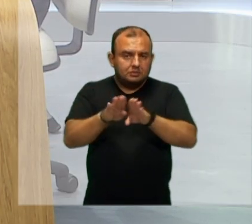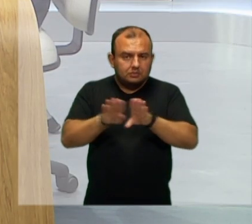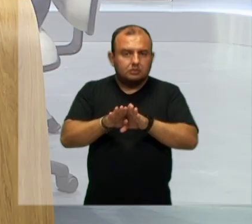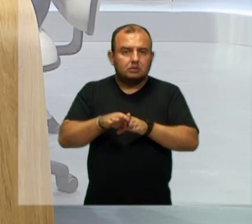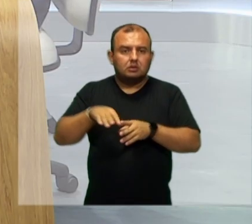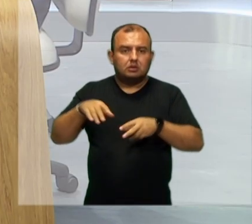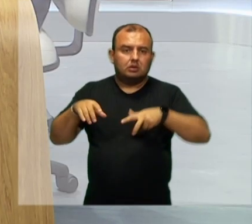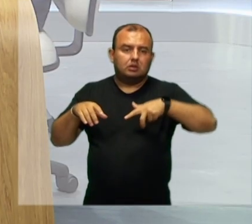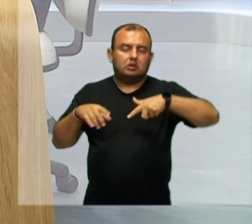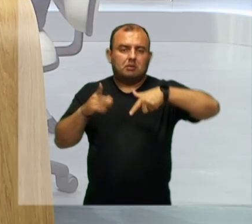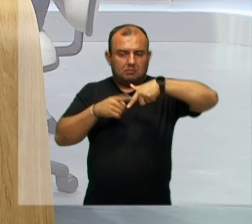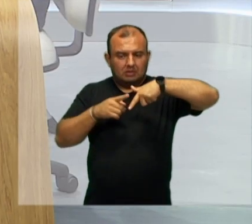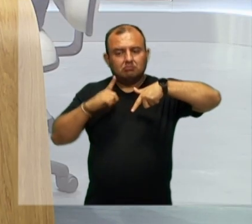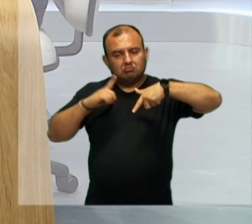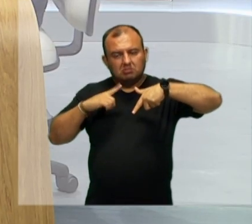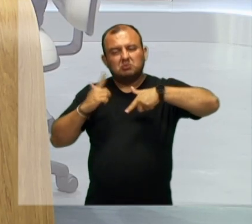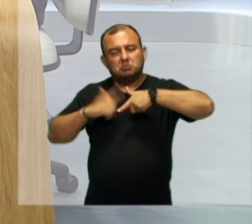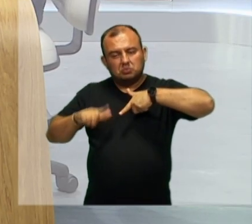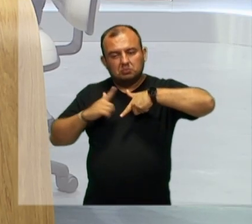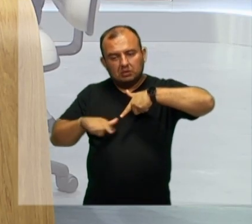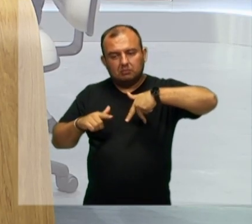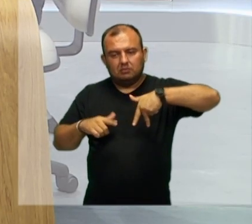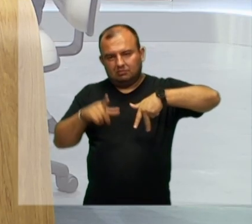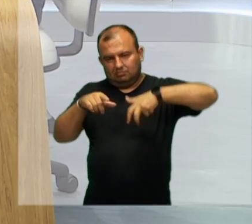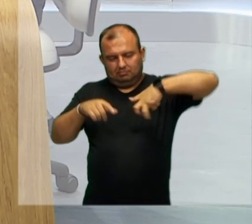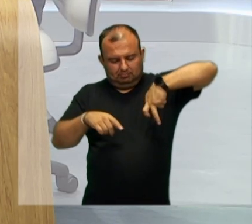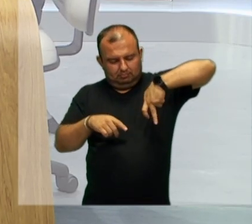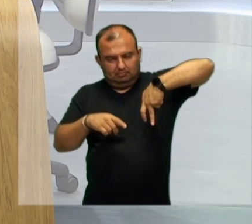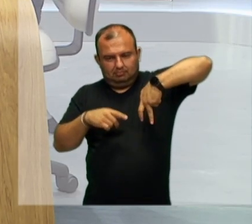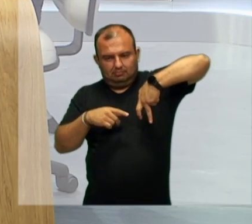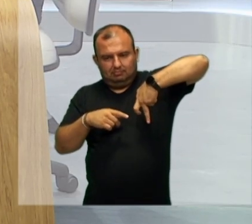da perna que você tem. Sim. Mas